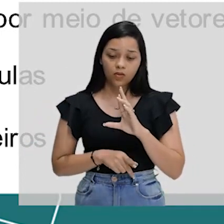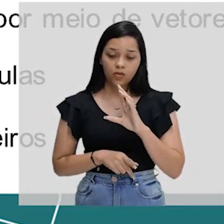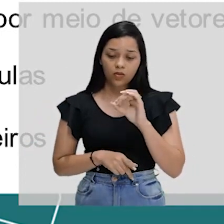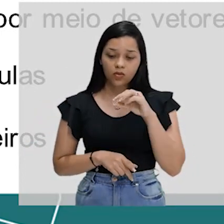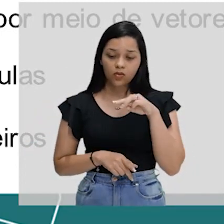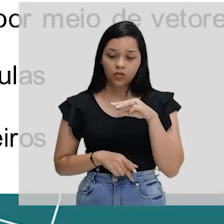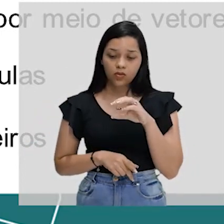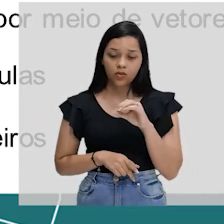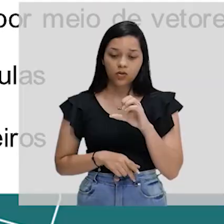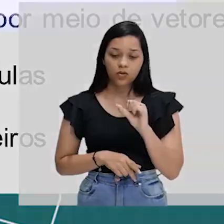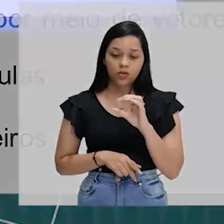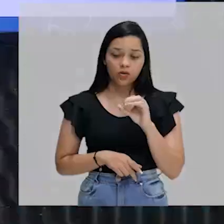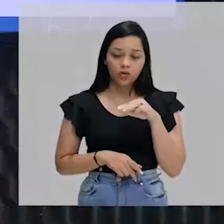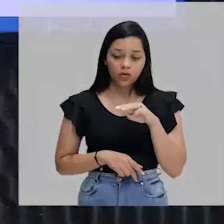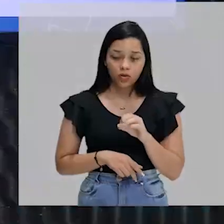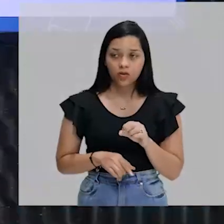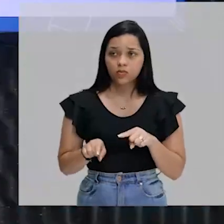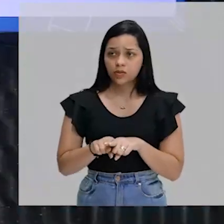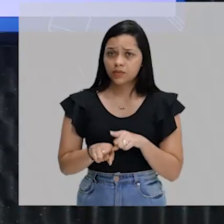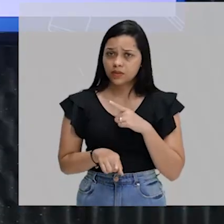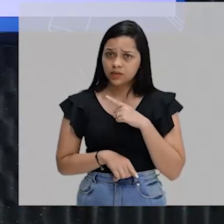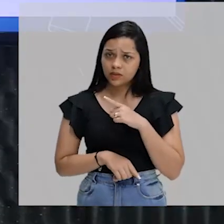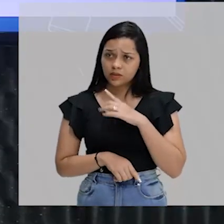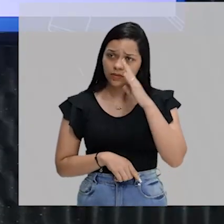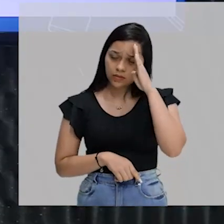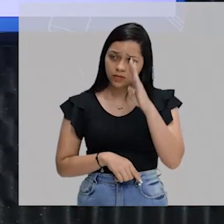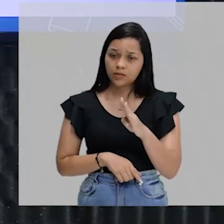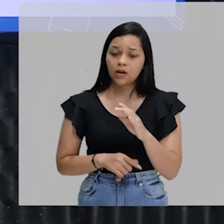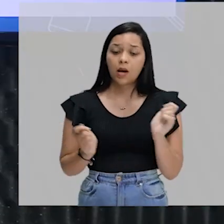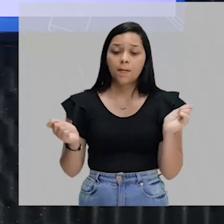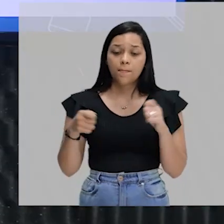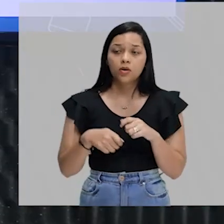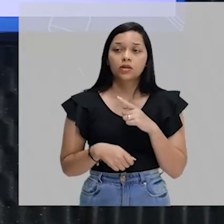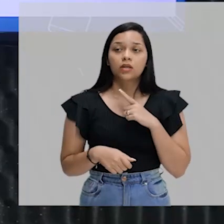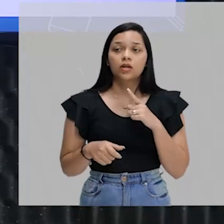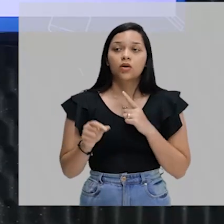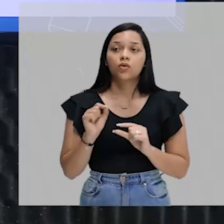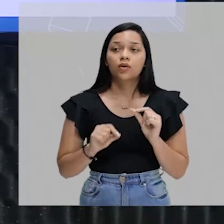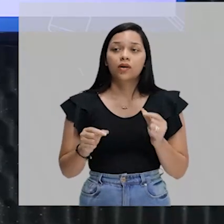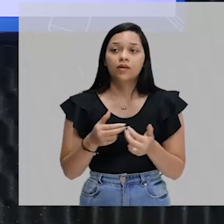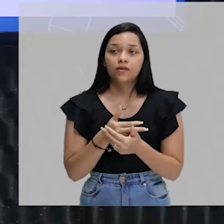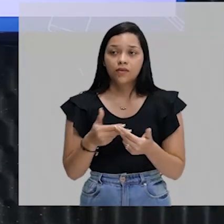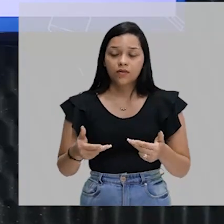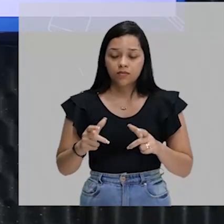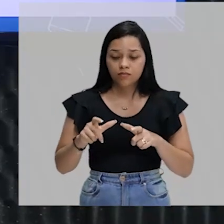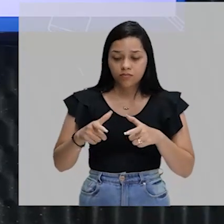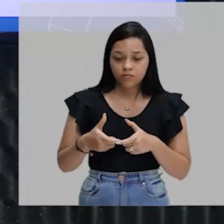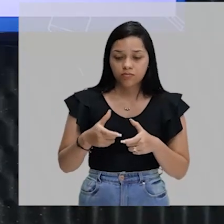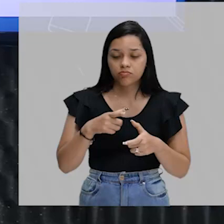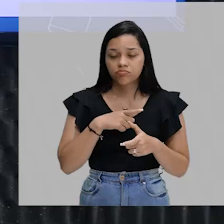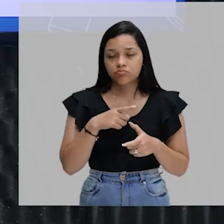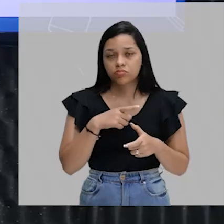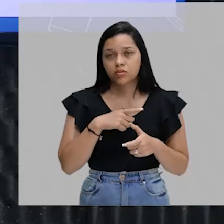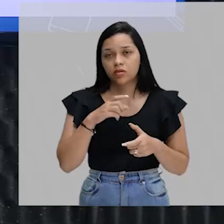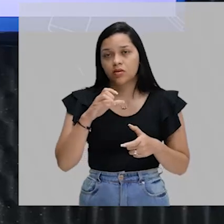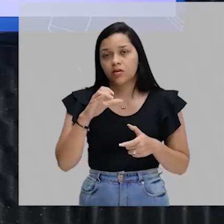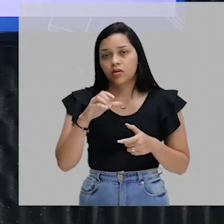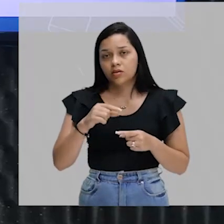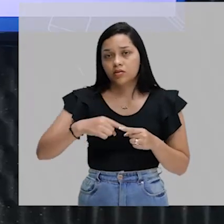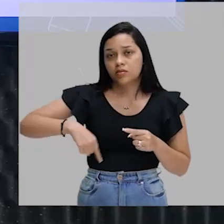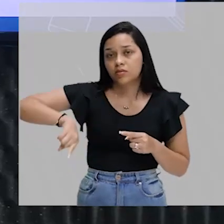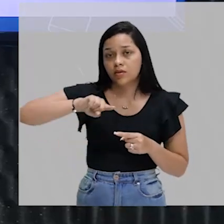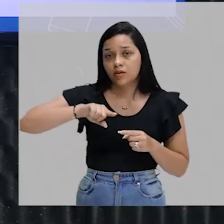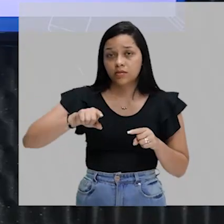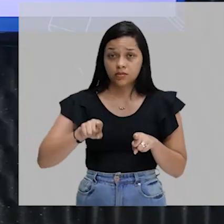bacteriano. Mas, além desse DNA principal, a bactéria ela pode ter pequenas moléculas de DNA circulares. Essas